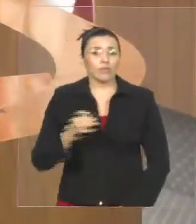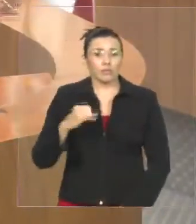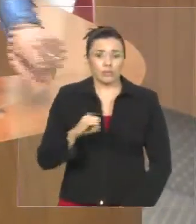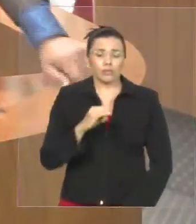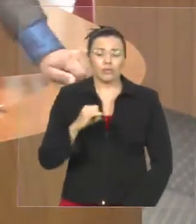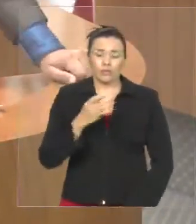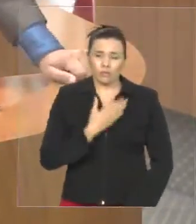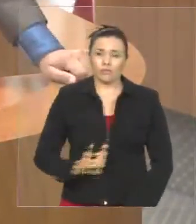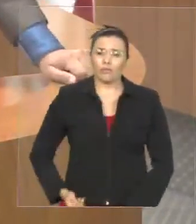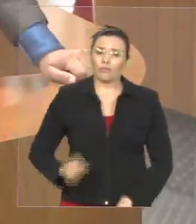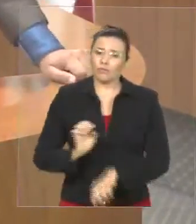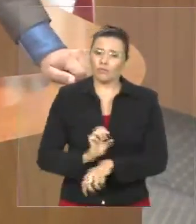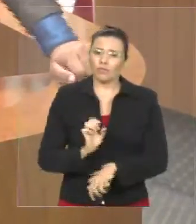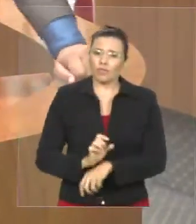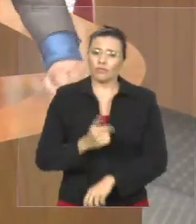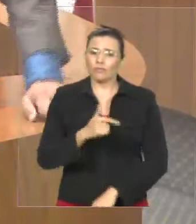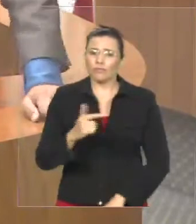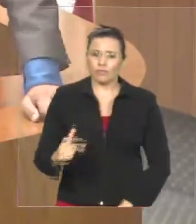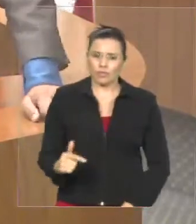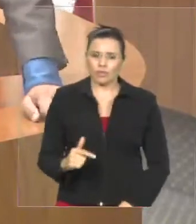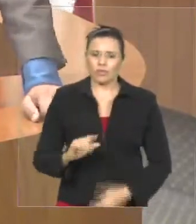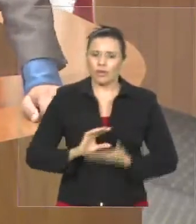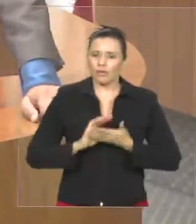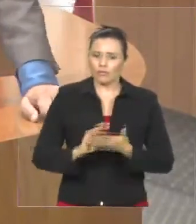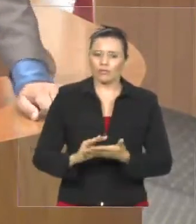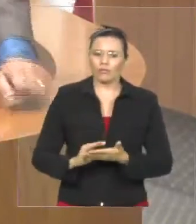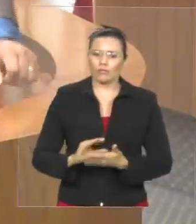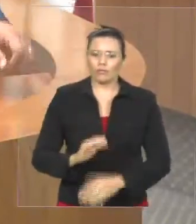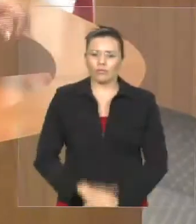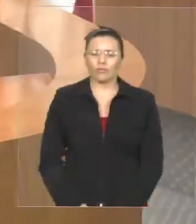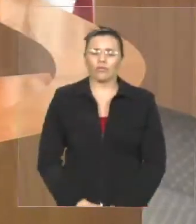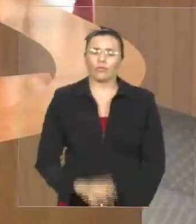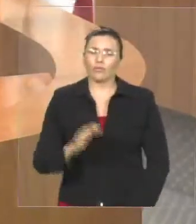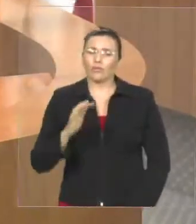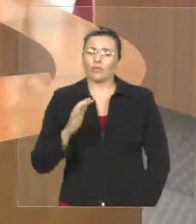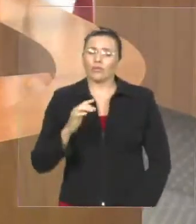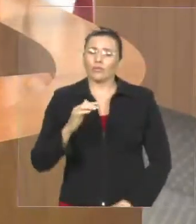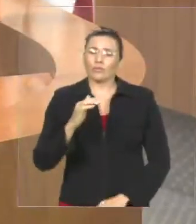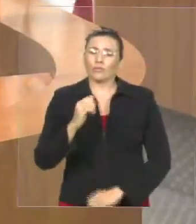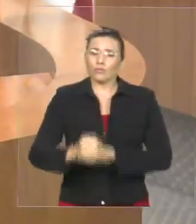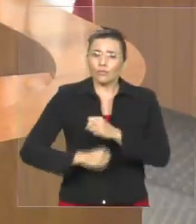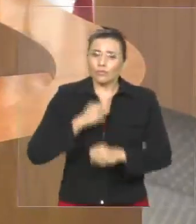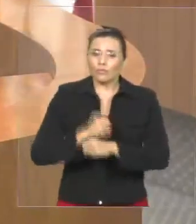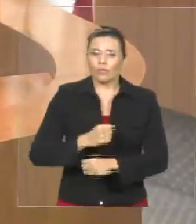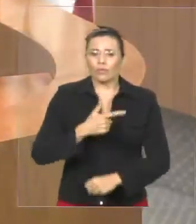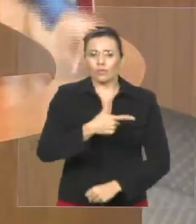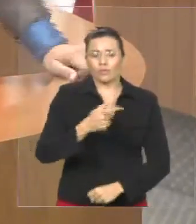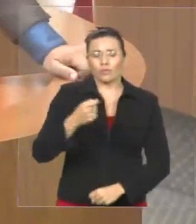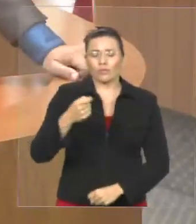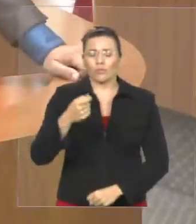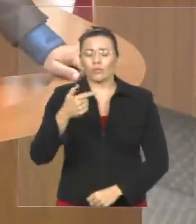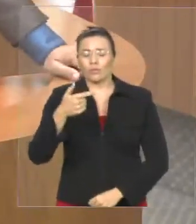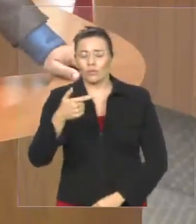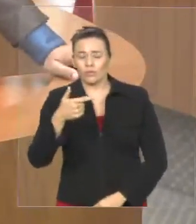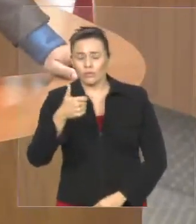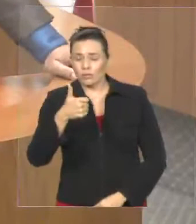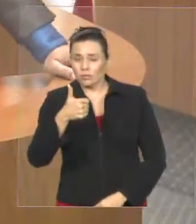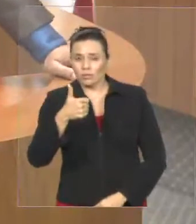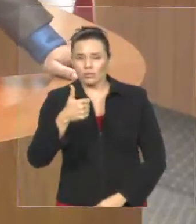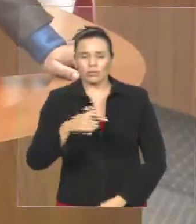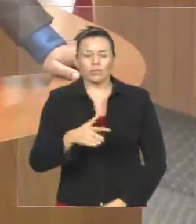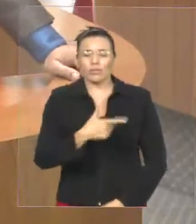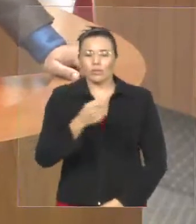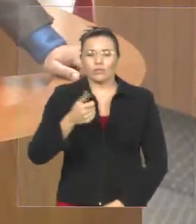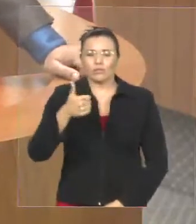no próximo ano, como está hoje no Rio de Janeiro, no Rio Grande do Sul, em vários outros estados,